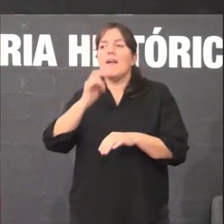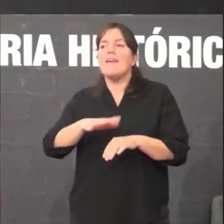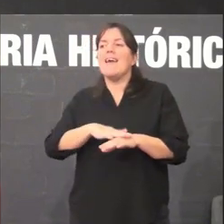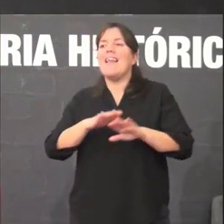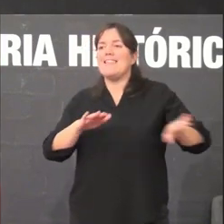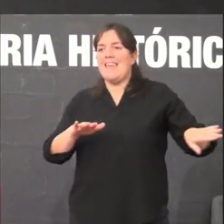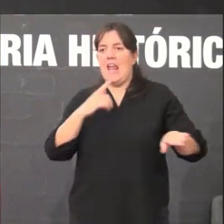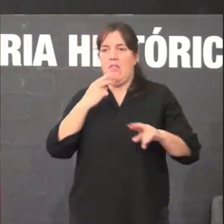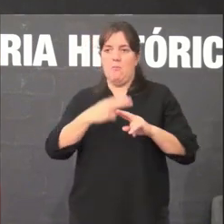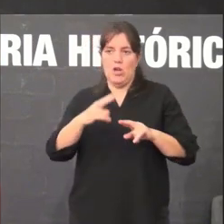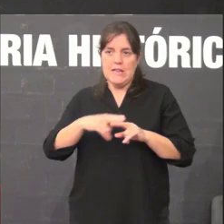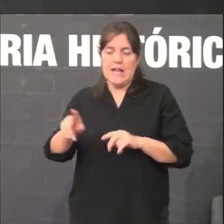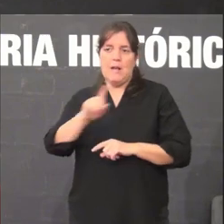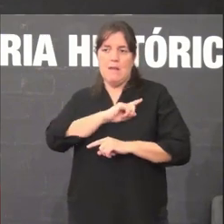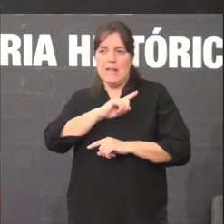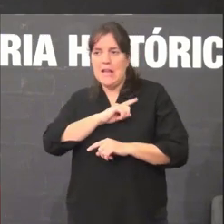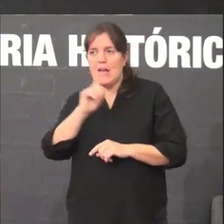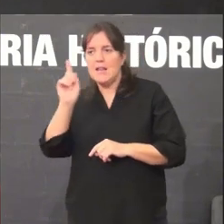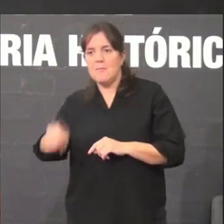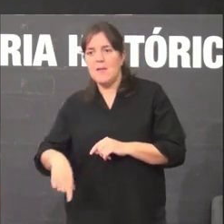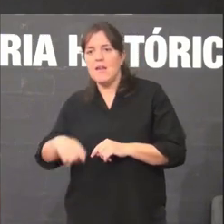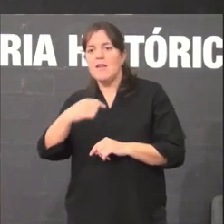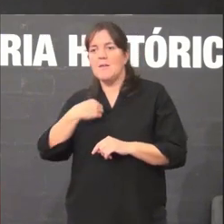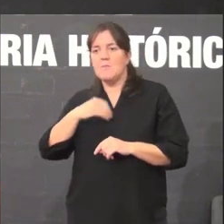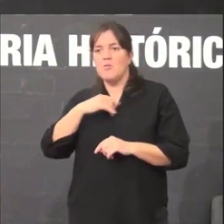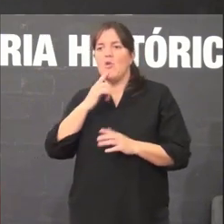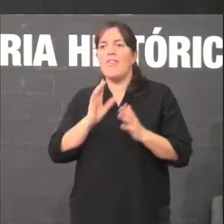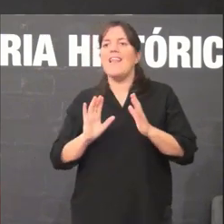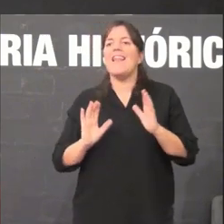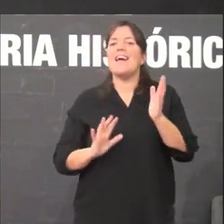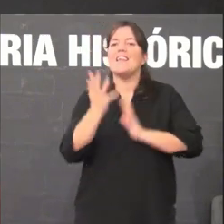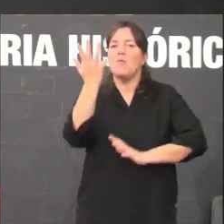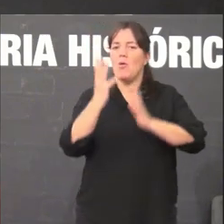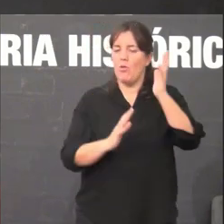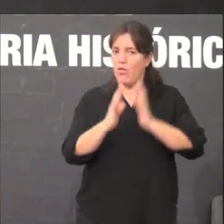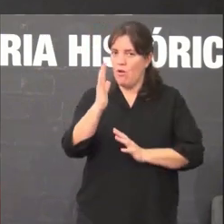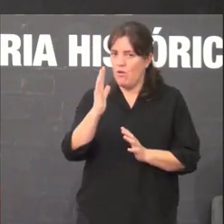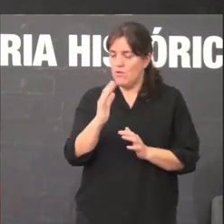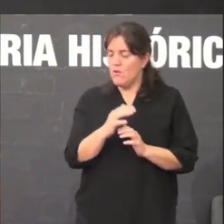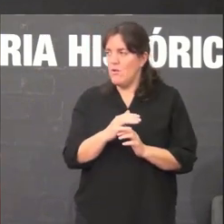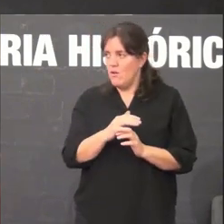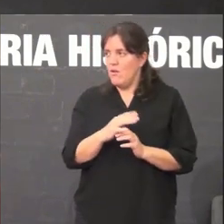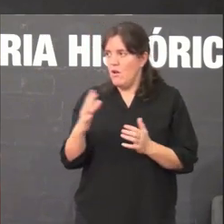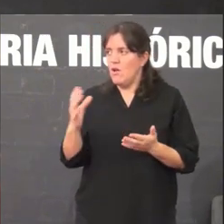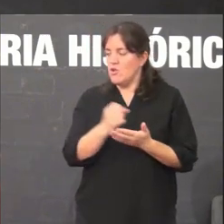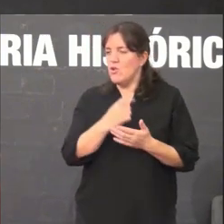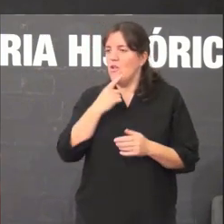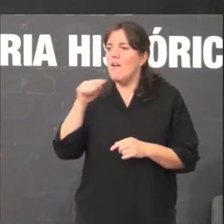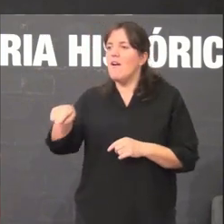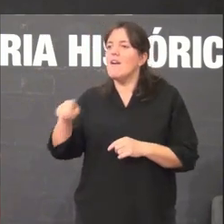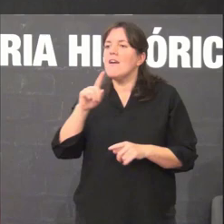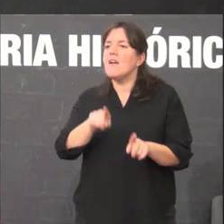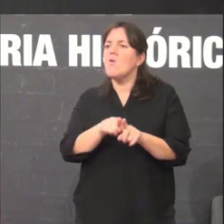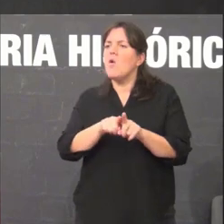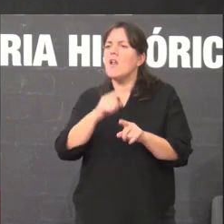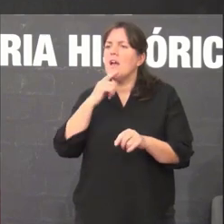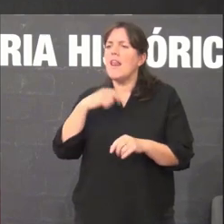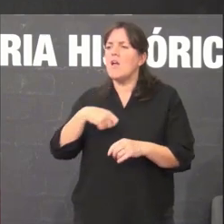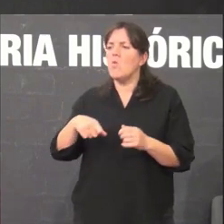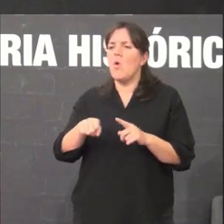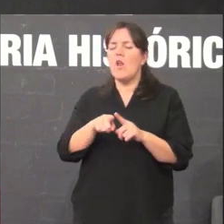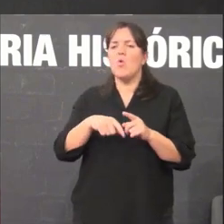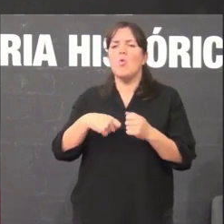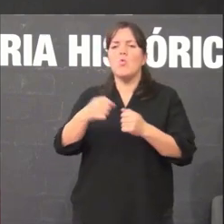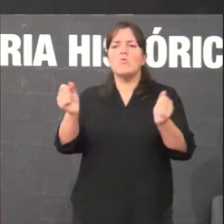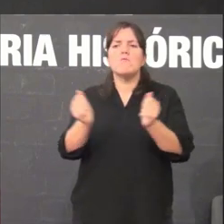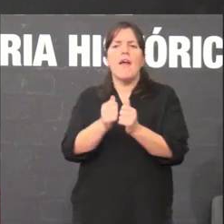pela radicalização revolucionária e por aquilo que se dizia que era a tentativa de um golpe comunista no